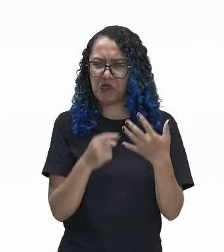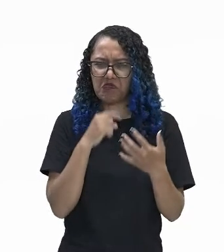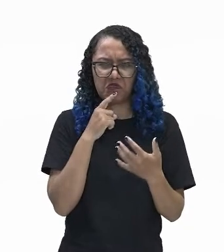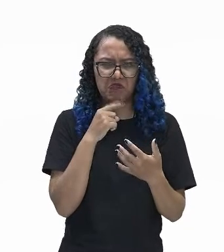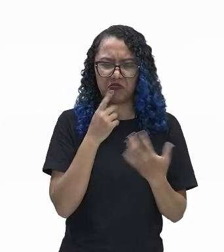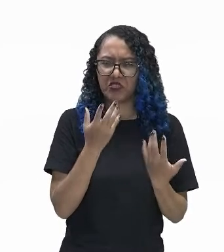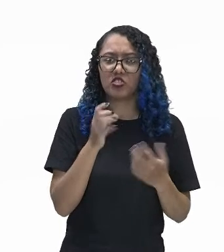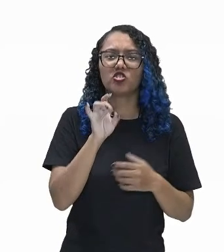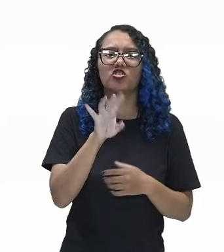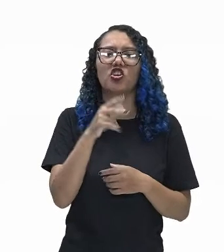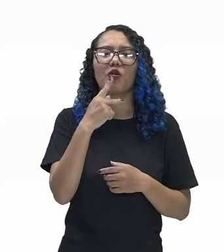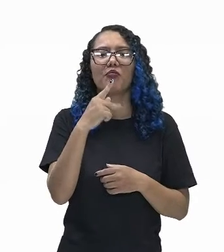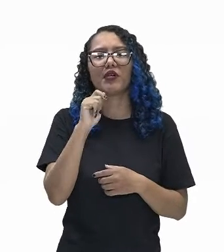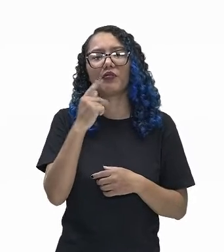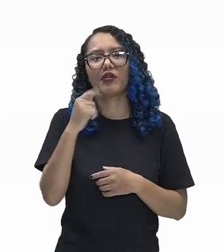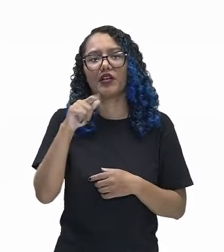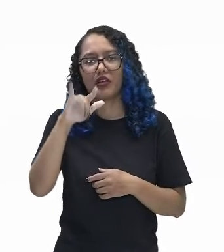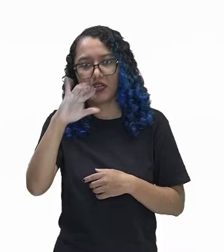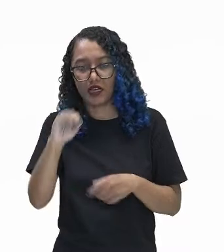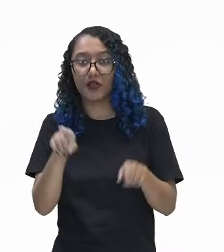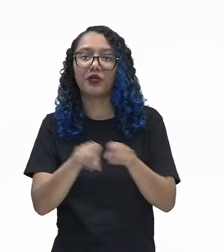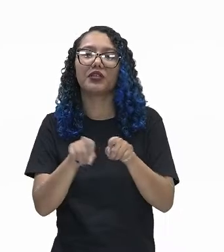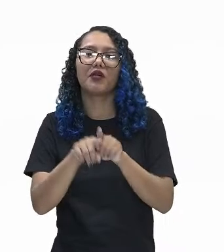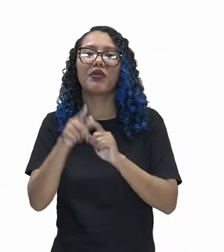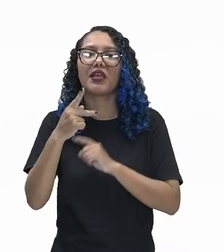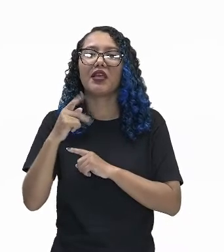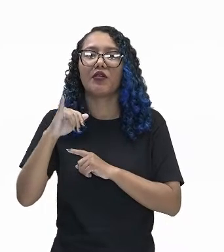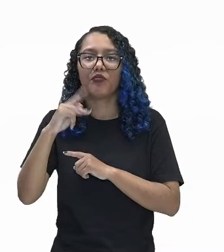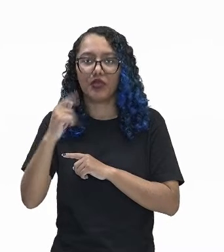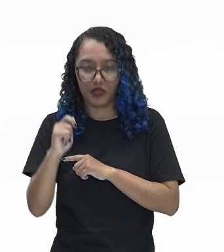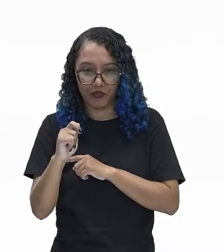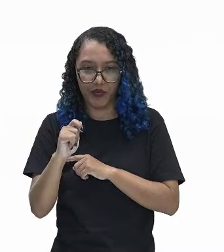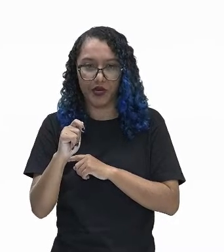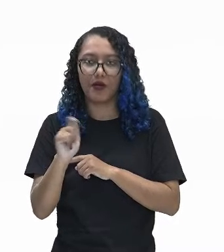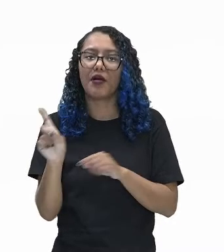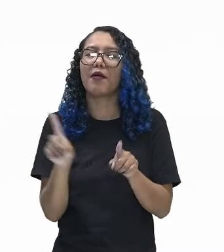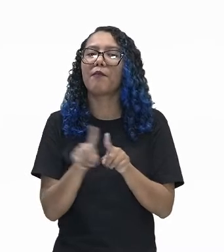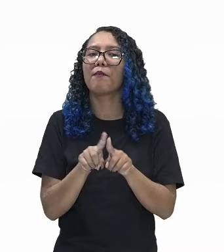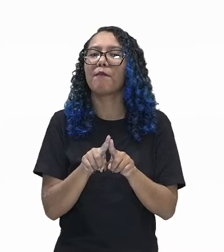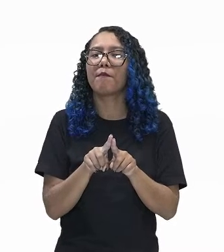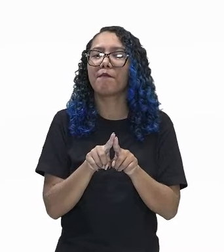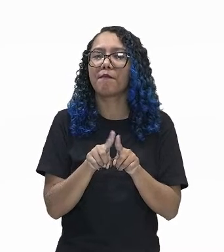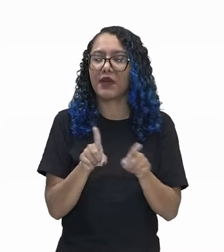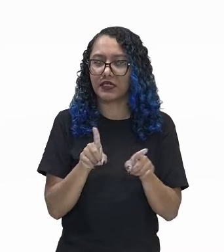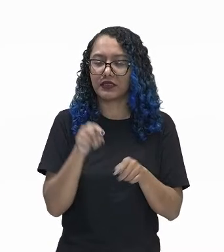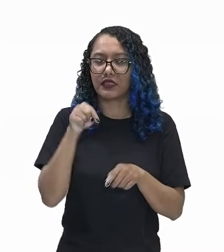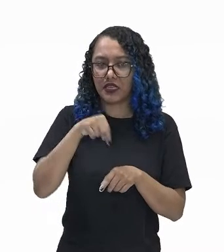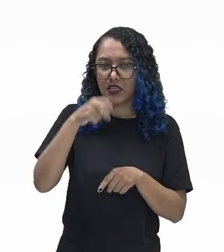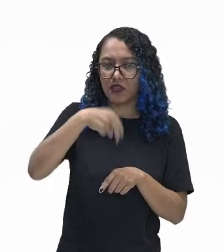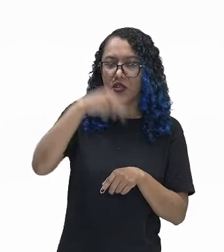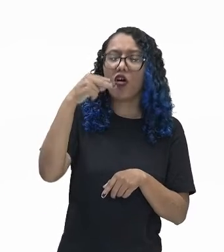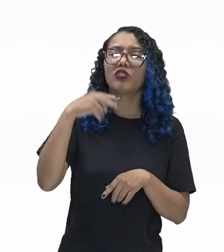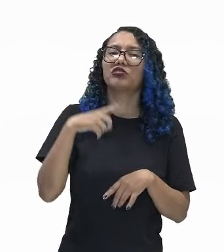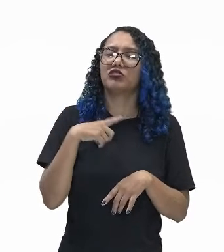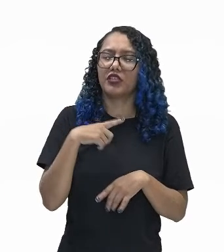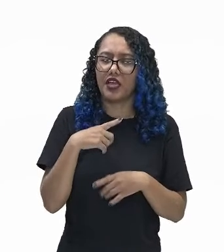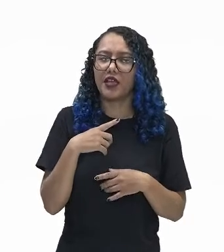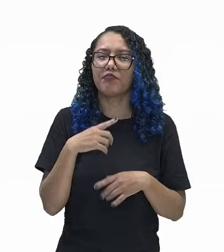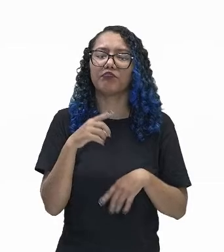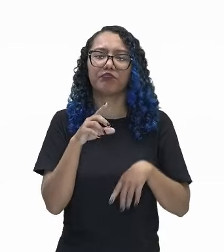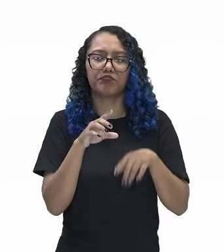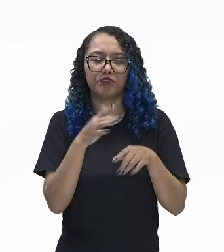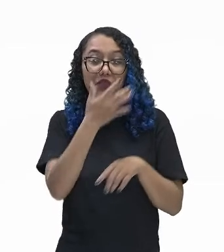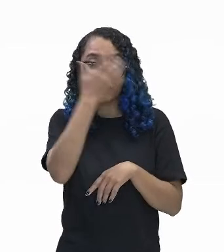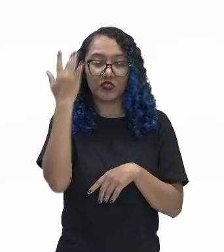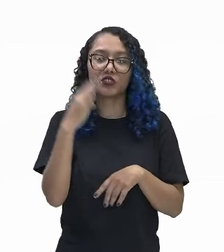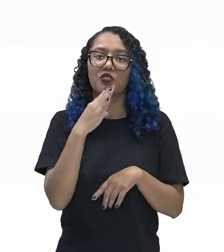né? Mas veja só que norte, e posso dizer inclusive que aqui no próprio Amazonas vai ter gente que conhece esse objeto de